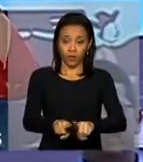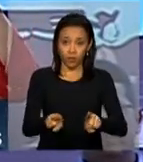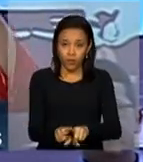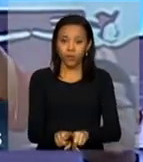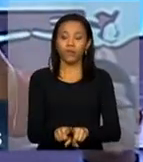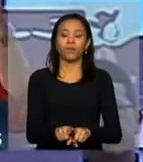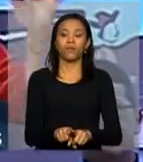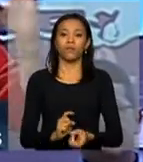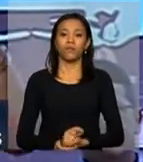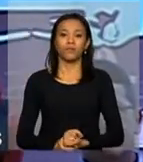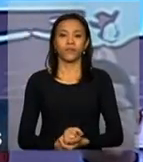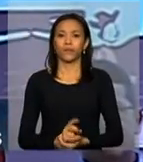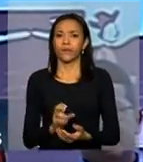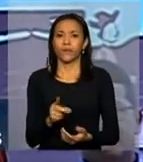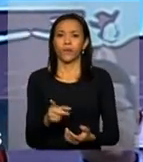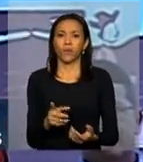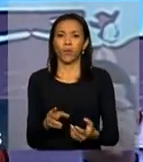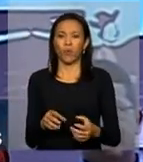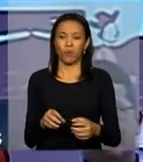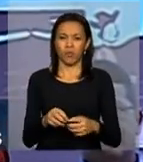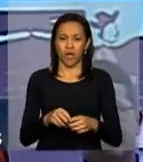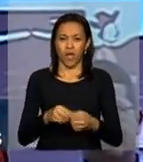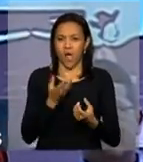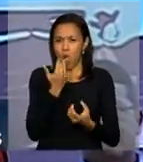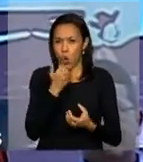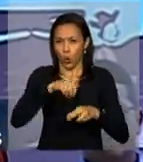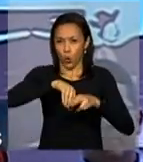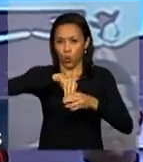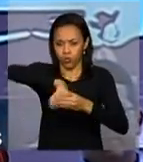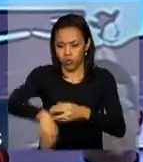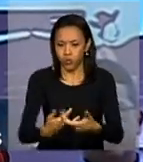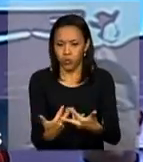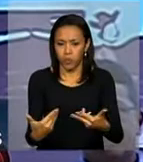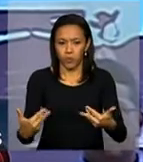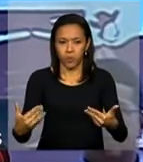da quebra de produção de agricultores aqui.